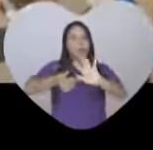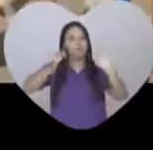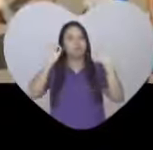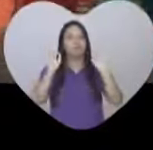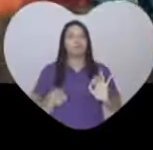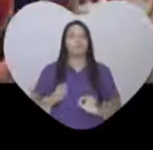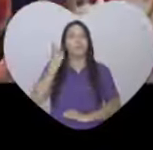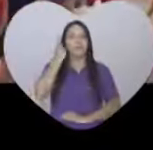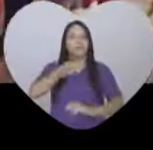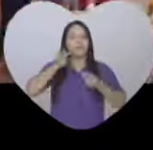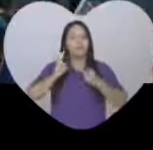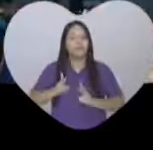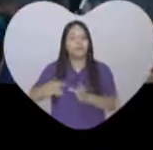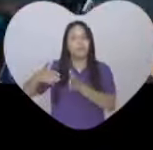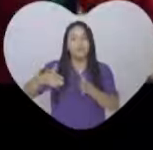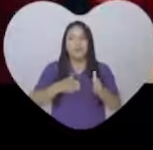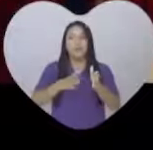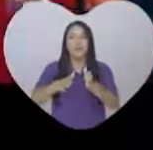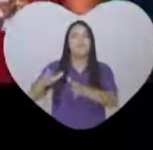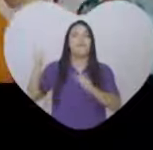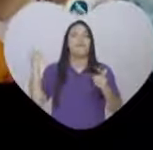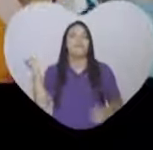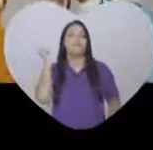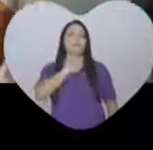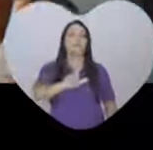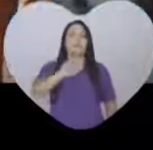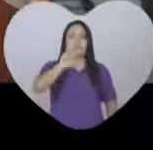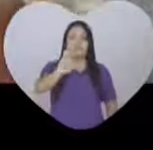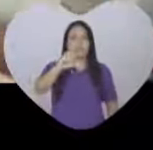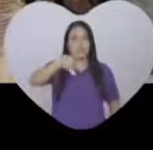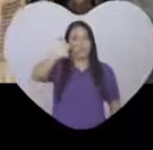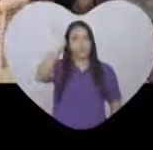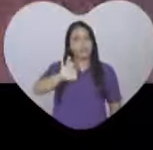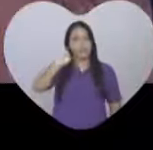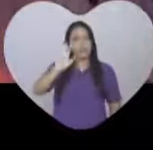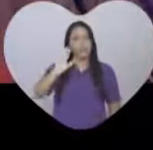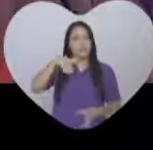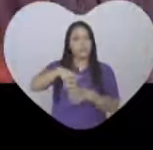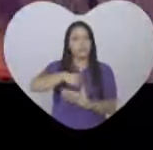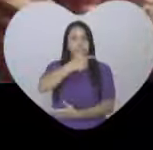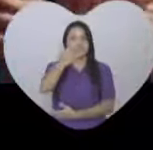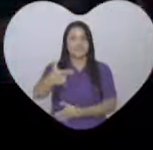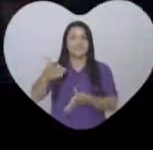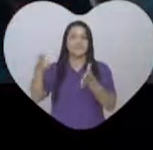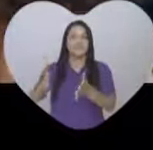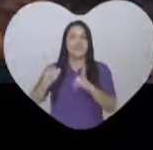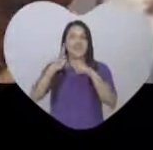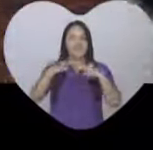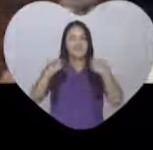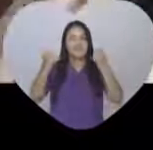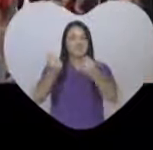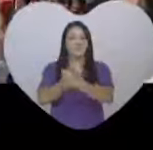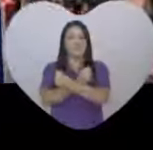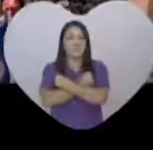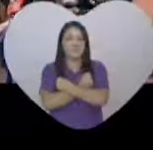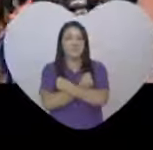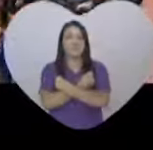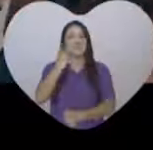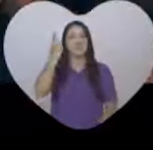Pesquisa Ibrap confirma. Paulo segue rumo a uma grande vitória. São 59% dos votos válidos no segundo